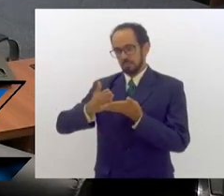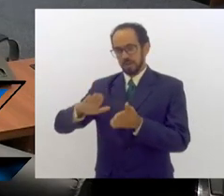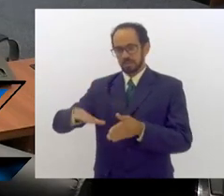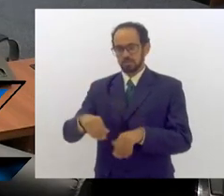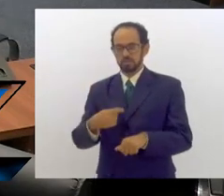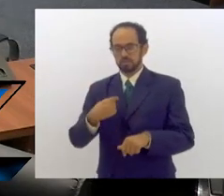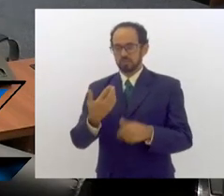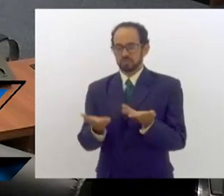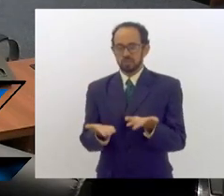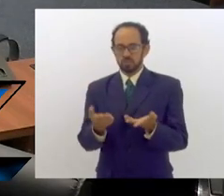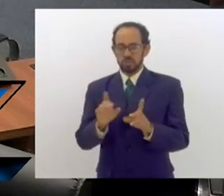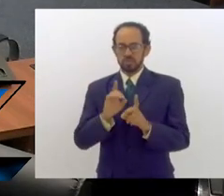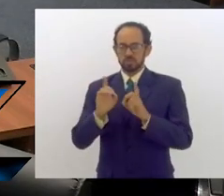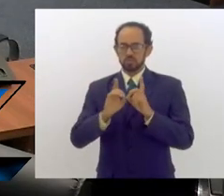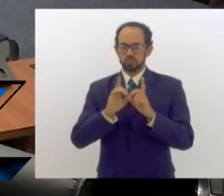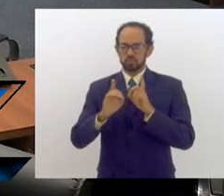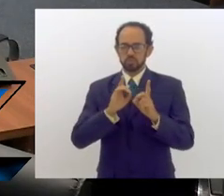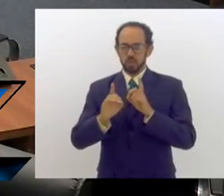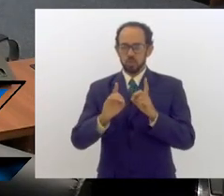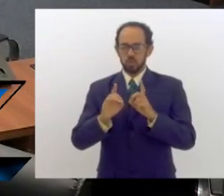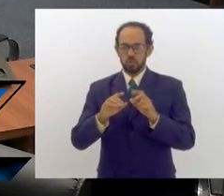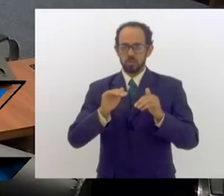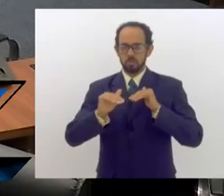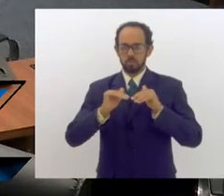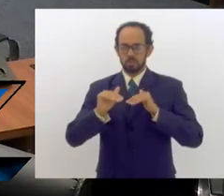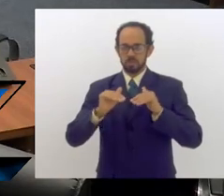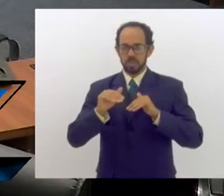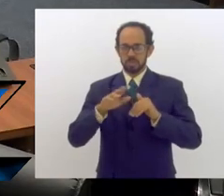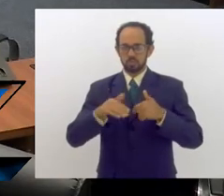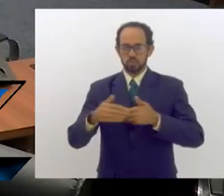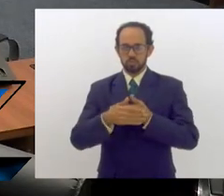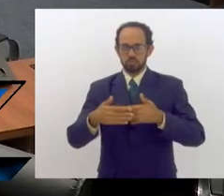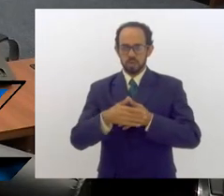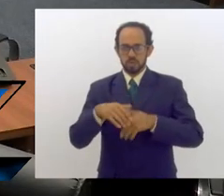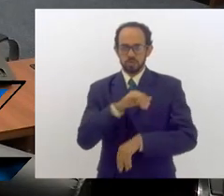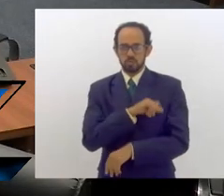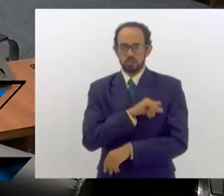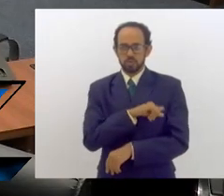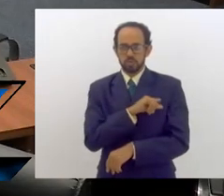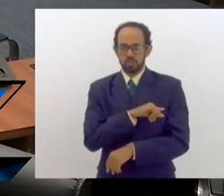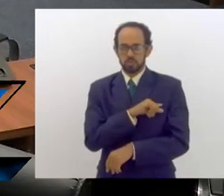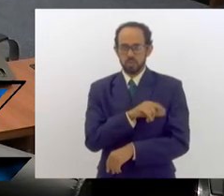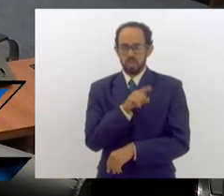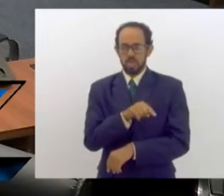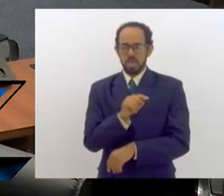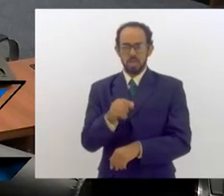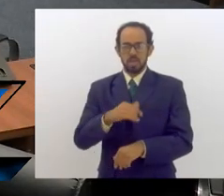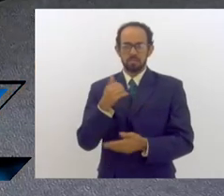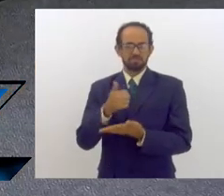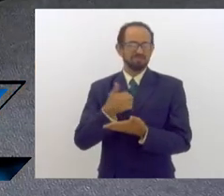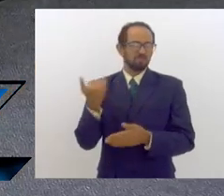da mobilidade urbana no Rio de Janeiro ela é uma discussão fundamental